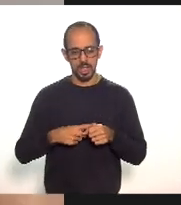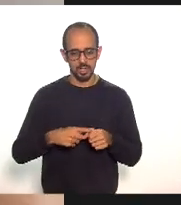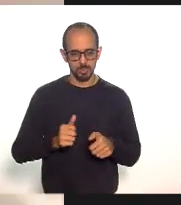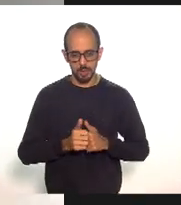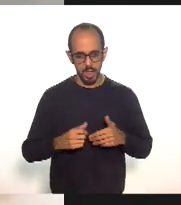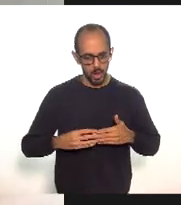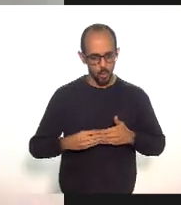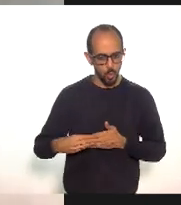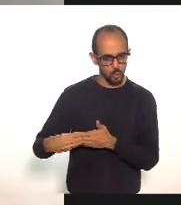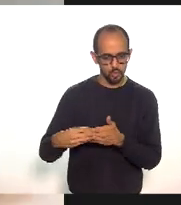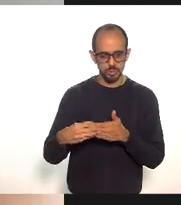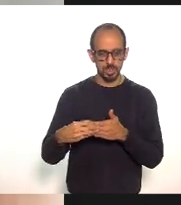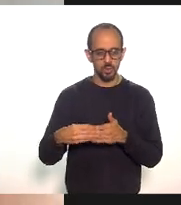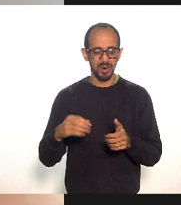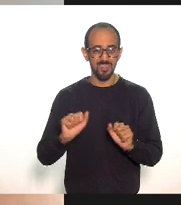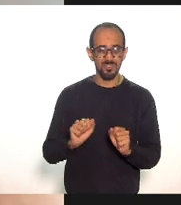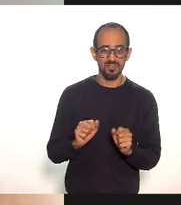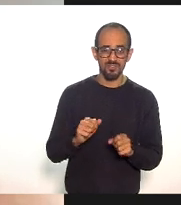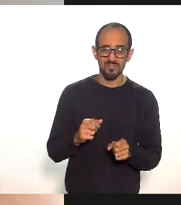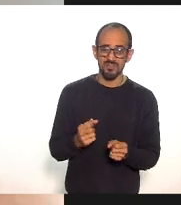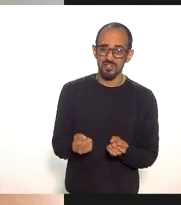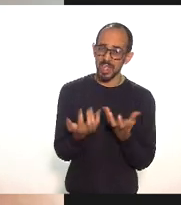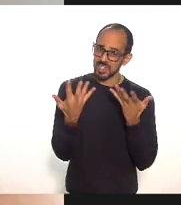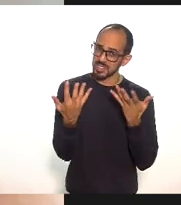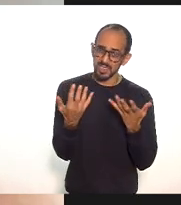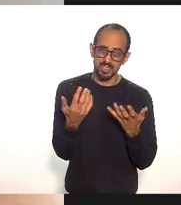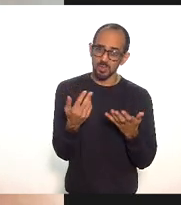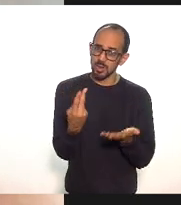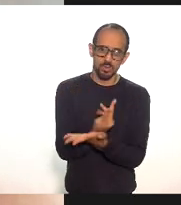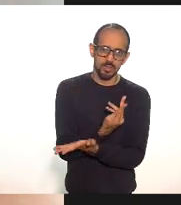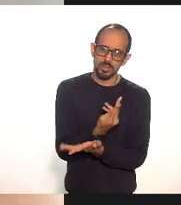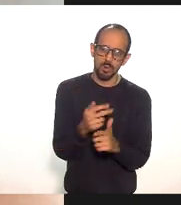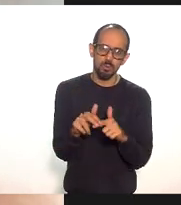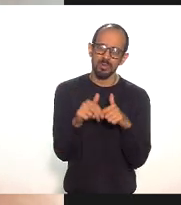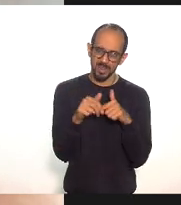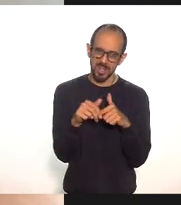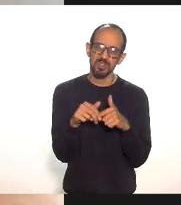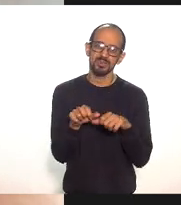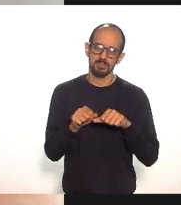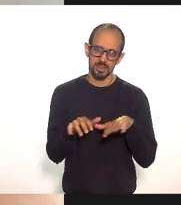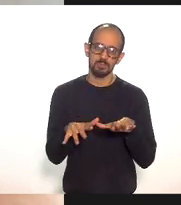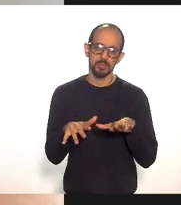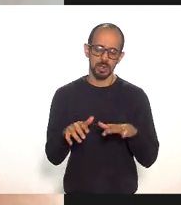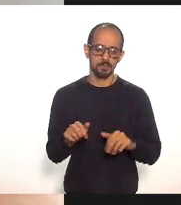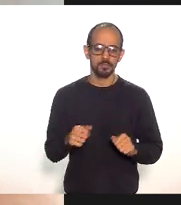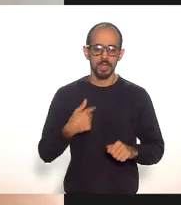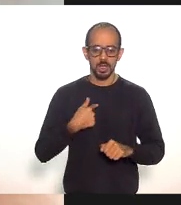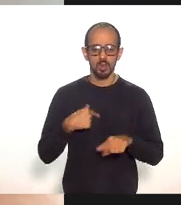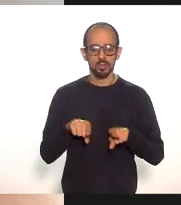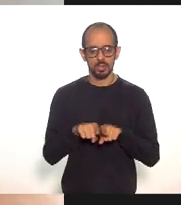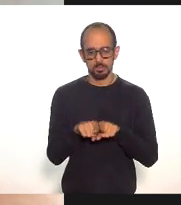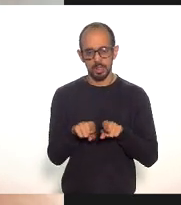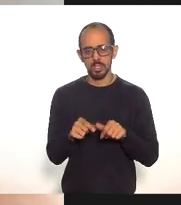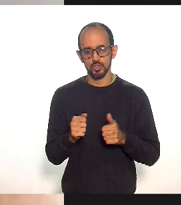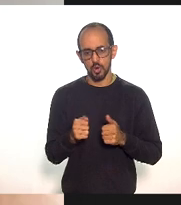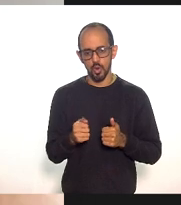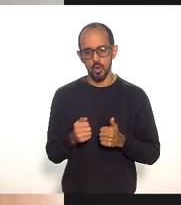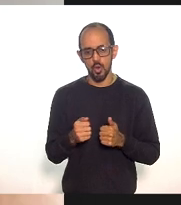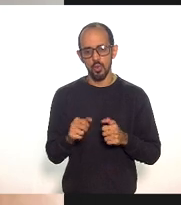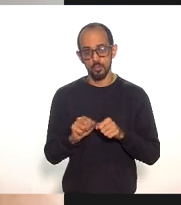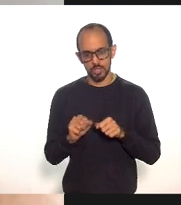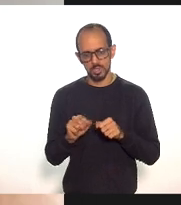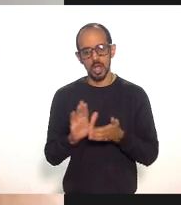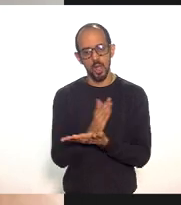da festa, que infelizmente acabou não acontecendo no ano passado em razão da pandemia. Quero dizer, senhor presidente, eu sou autor também de algumas leis